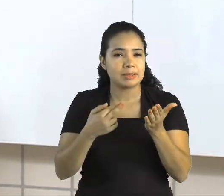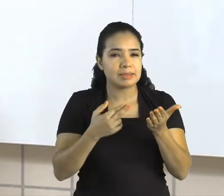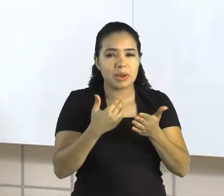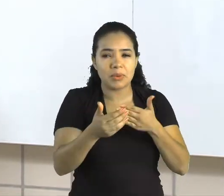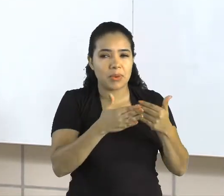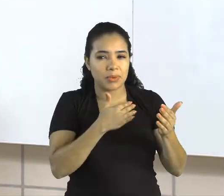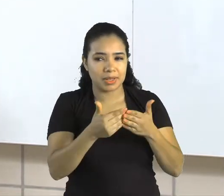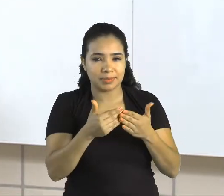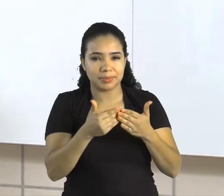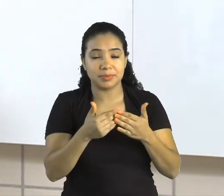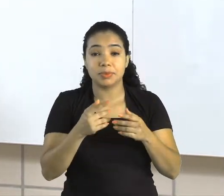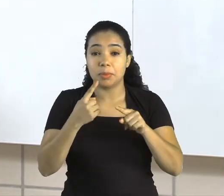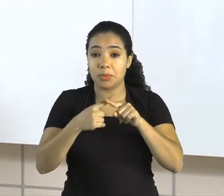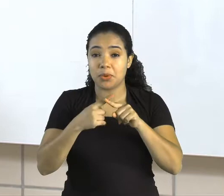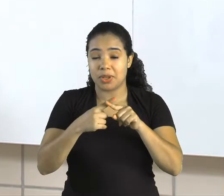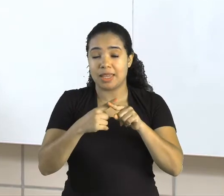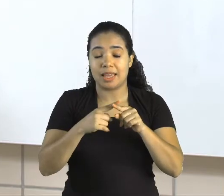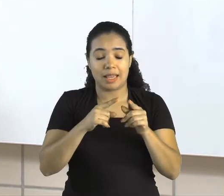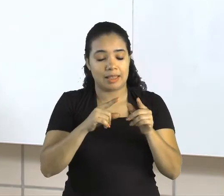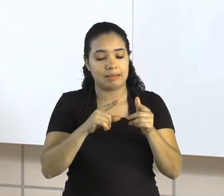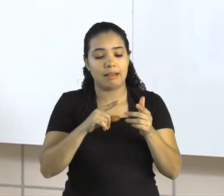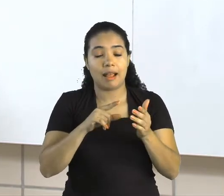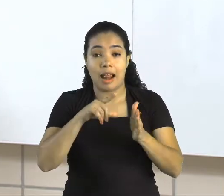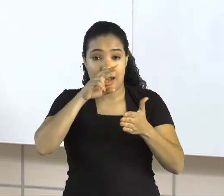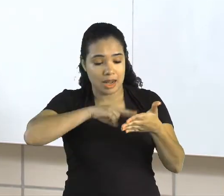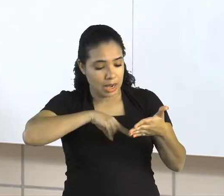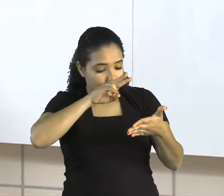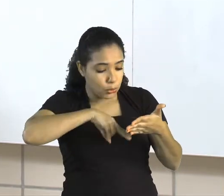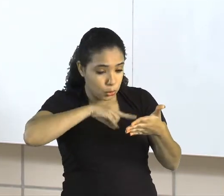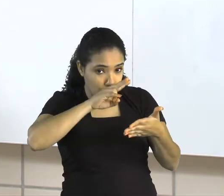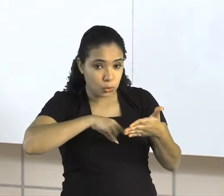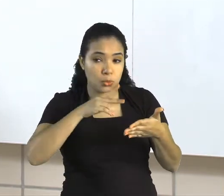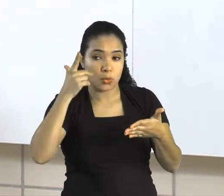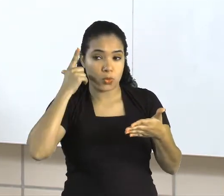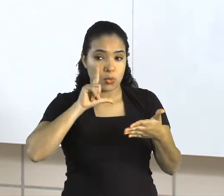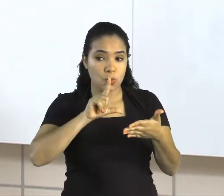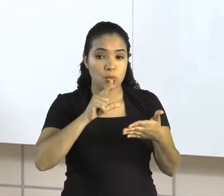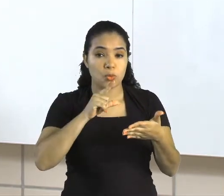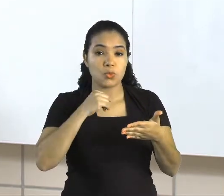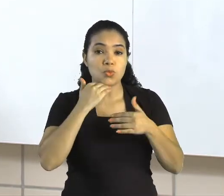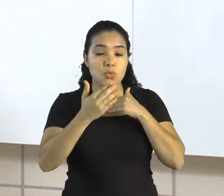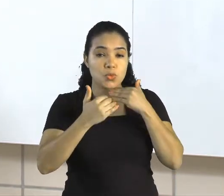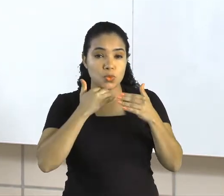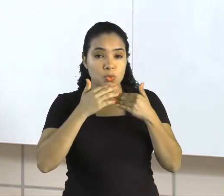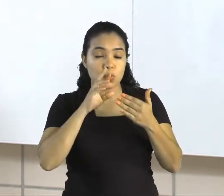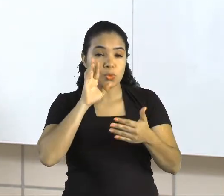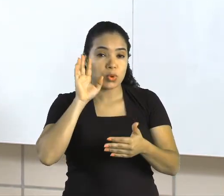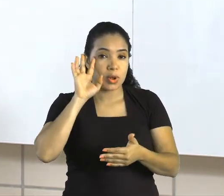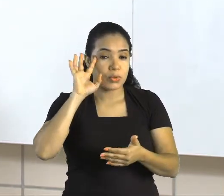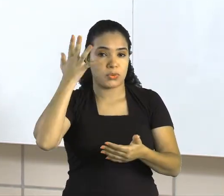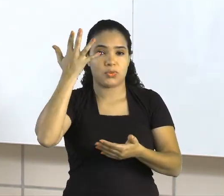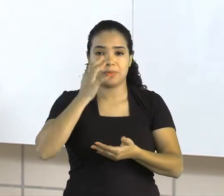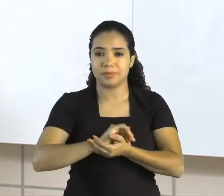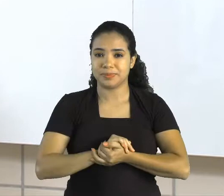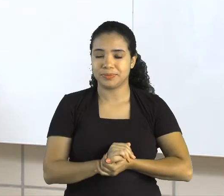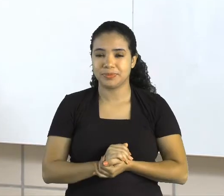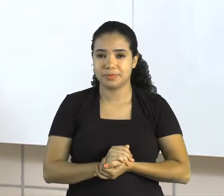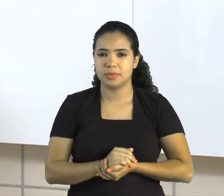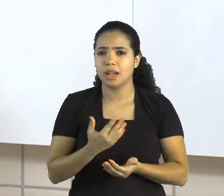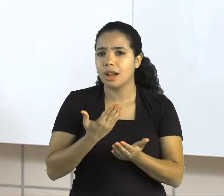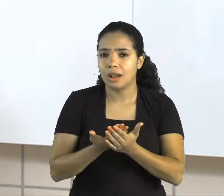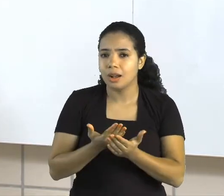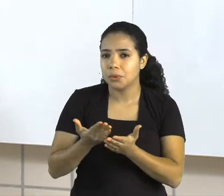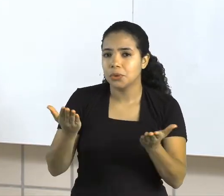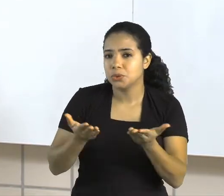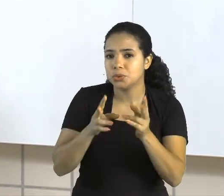da leitura tira muitas dúvidas na escrita. Combinado? E a aula de hoje, professora? Hoje nós vamos trabalhar